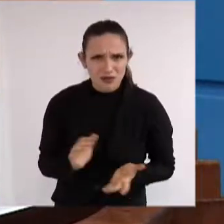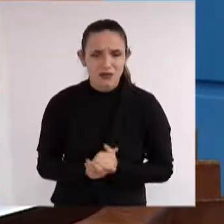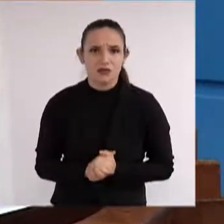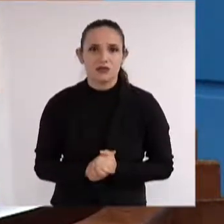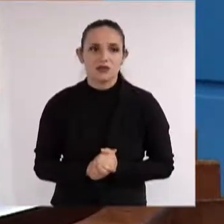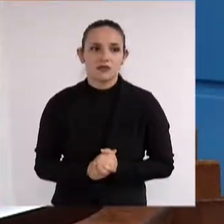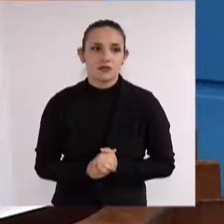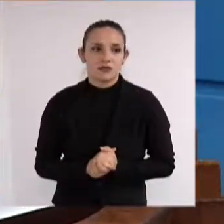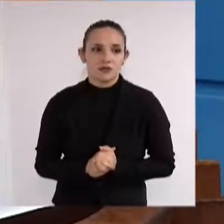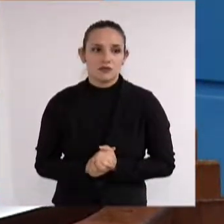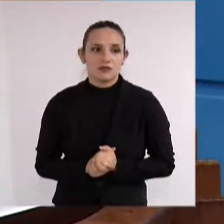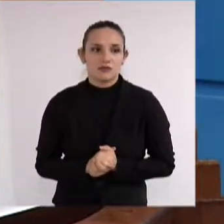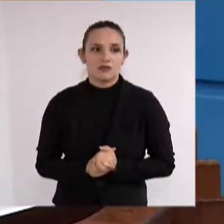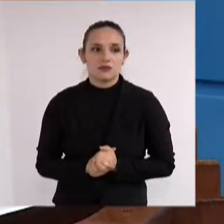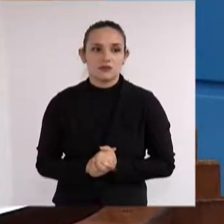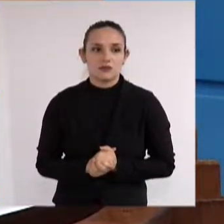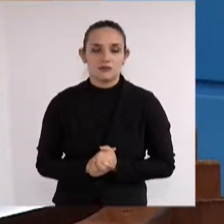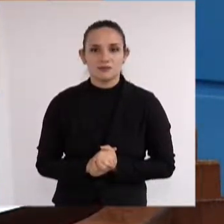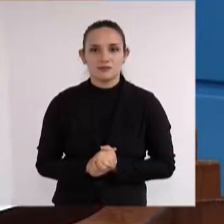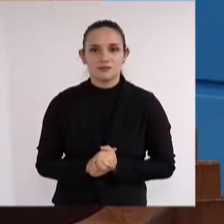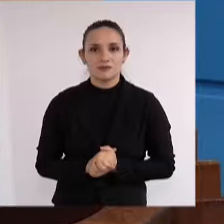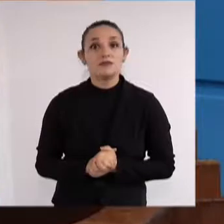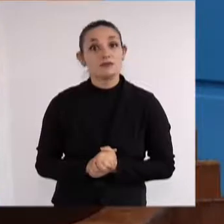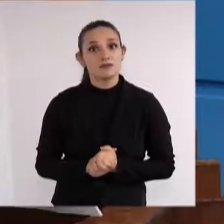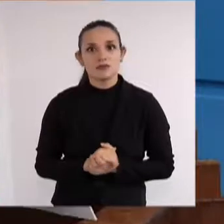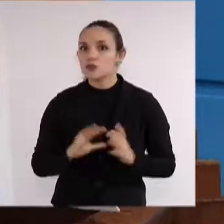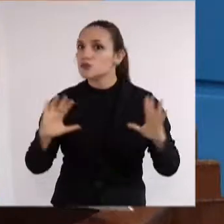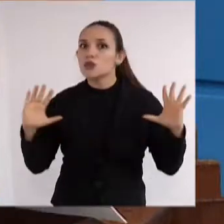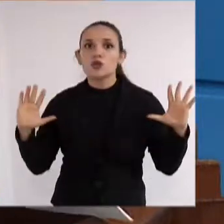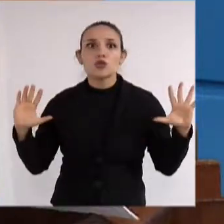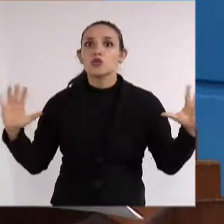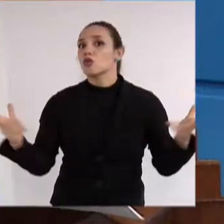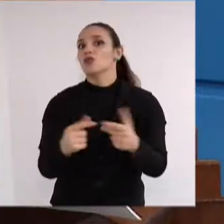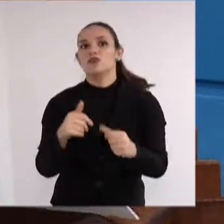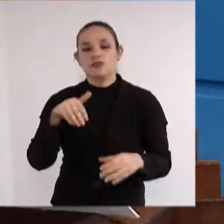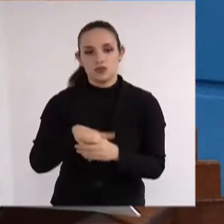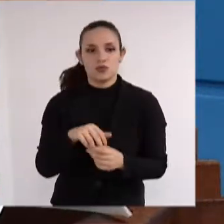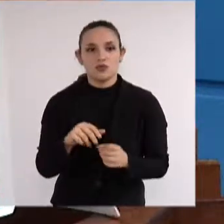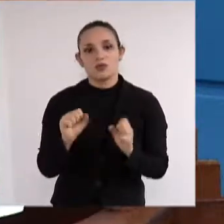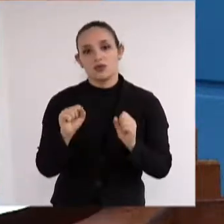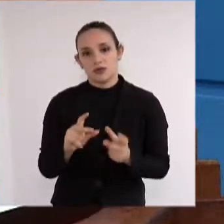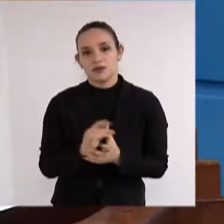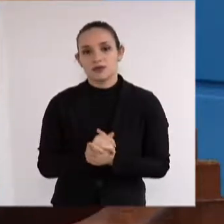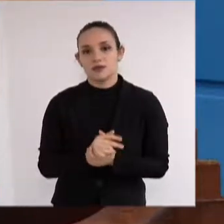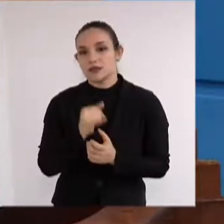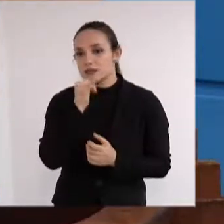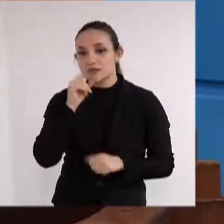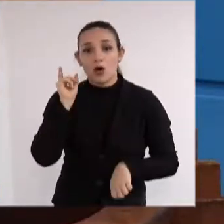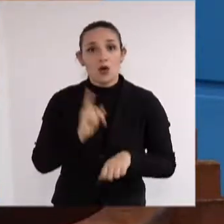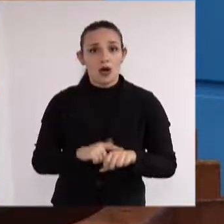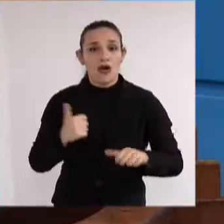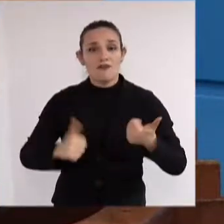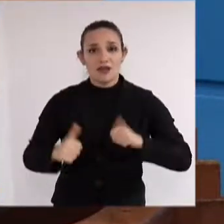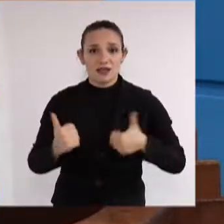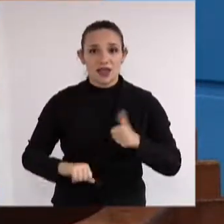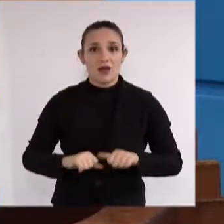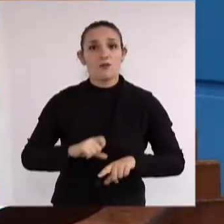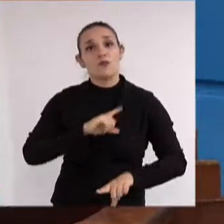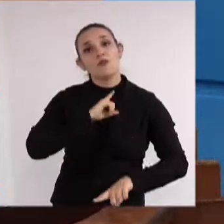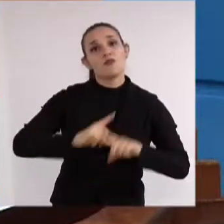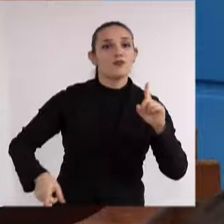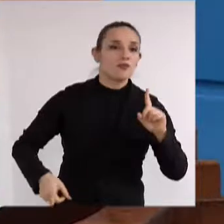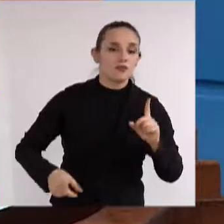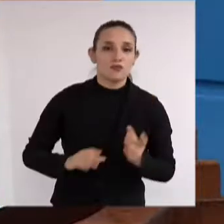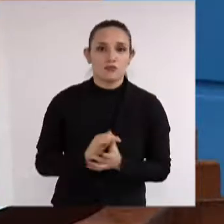Nem por maioria, mas foi unânime também a análise do veto